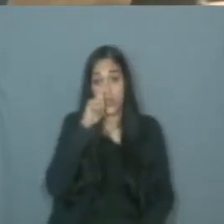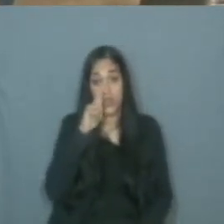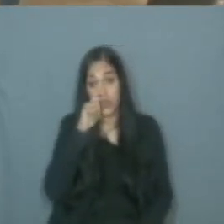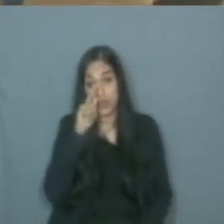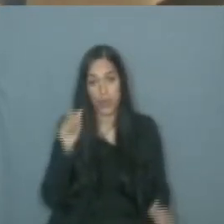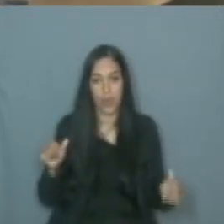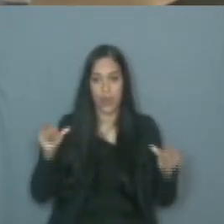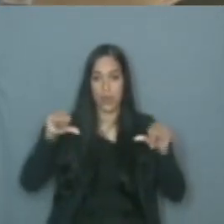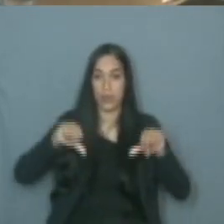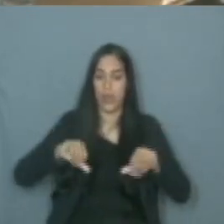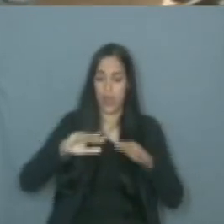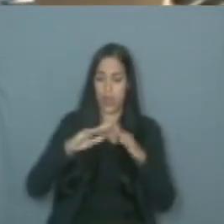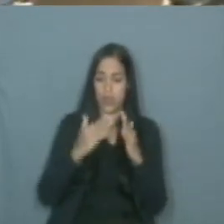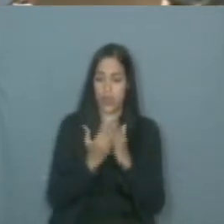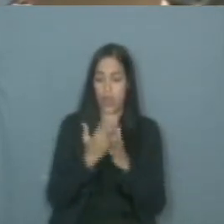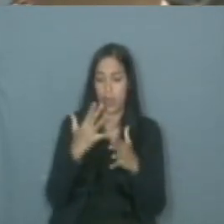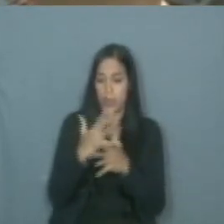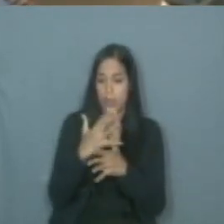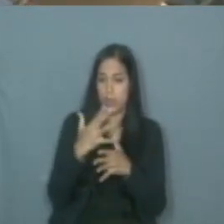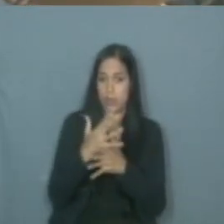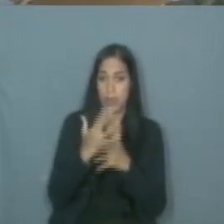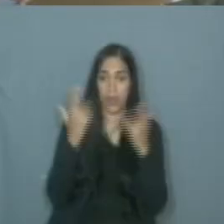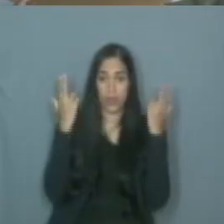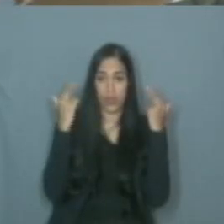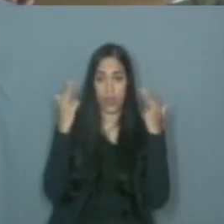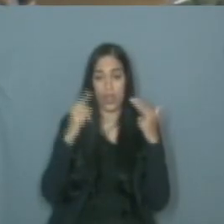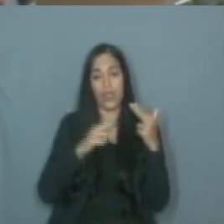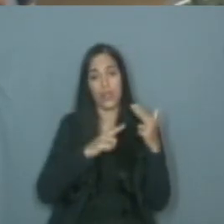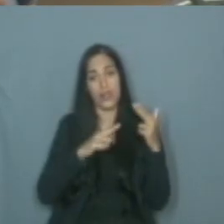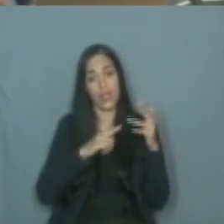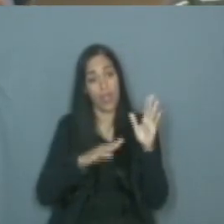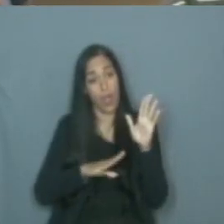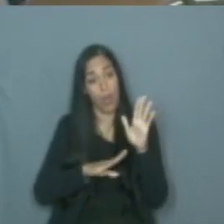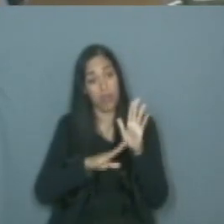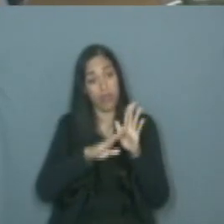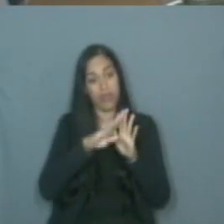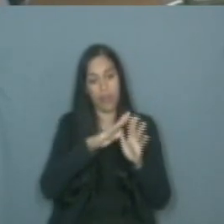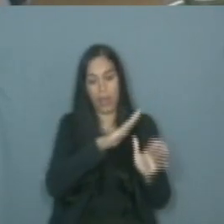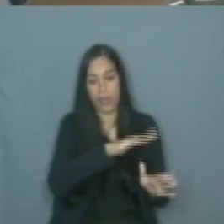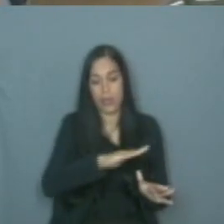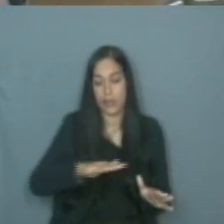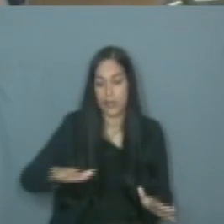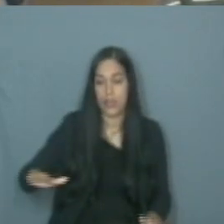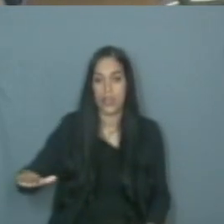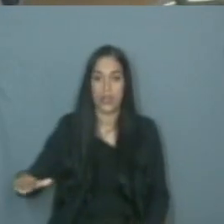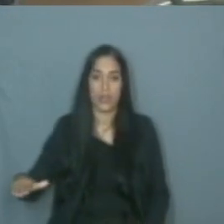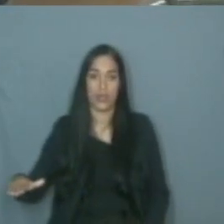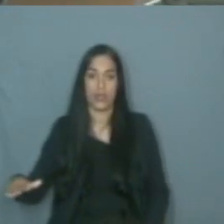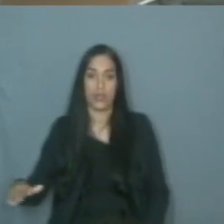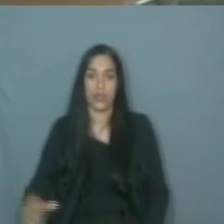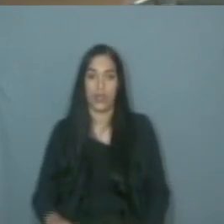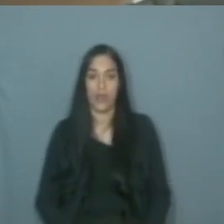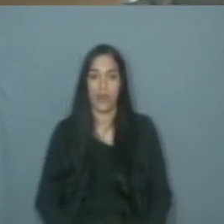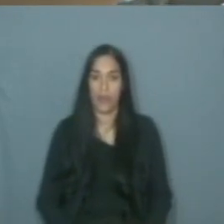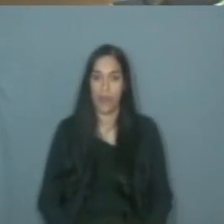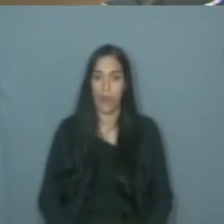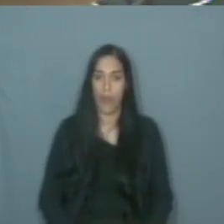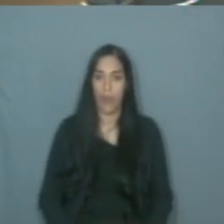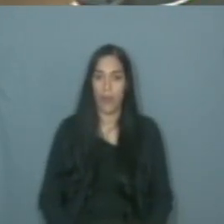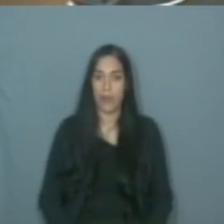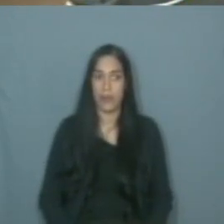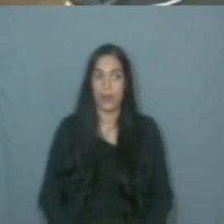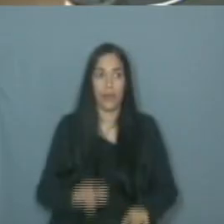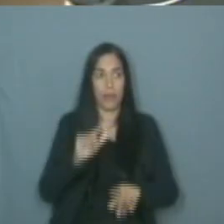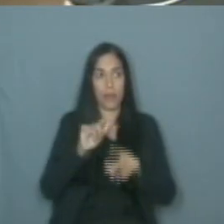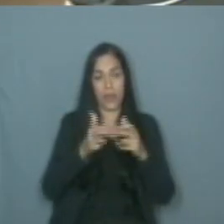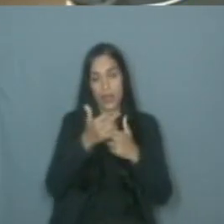pior, a Escola Municipal dos Coelhos tem um alto índice de crianças pequenas. E o material de obra ele